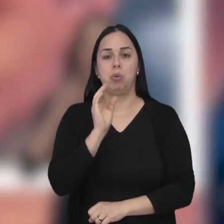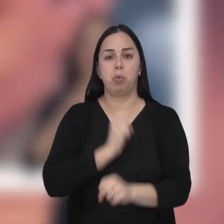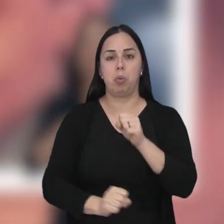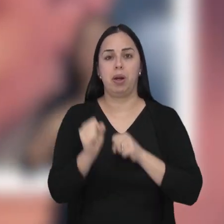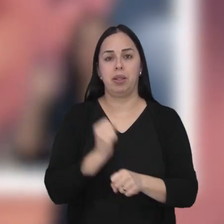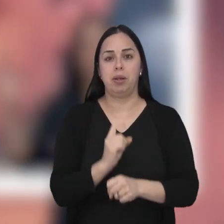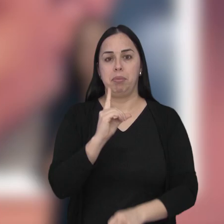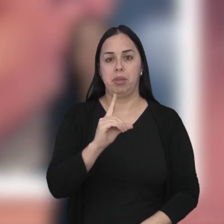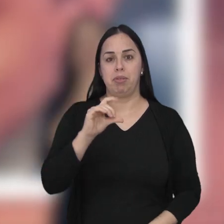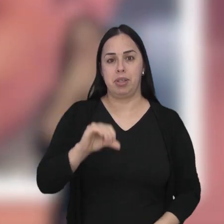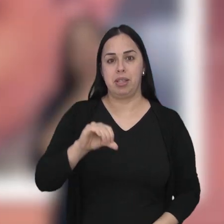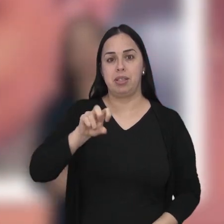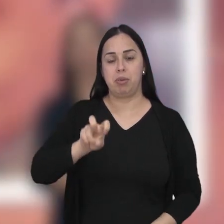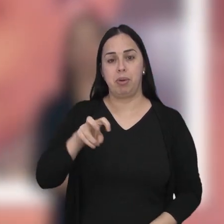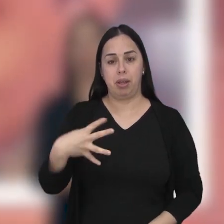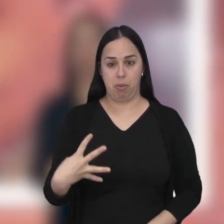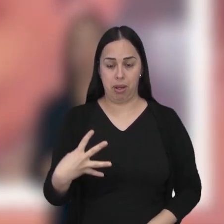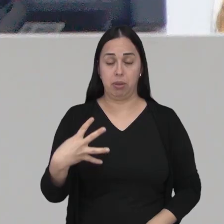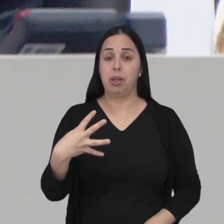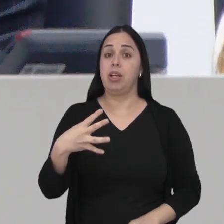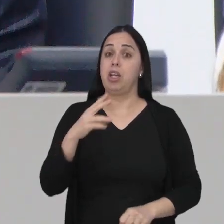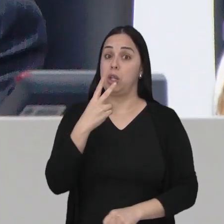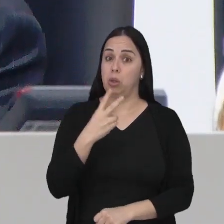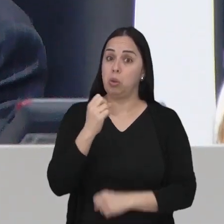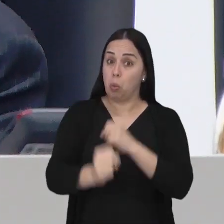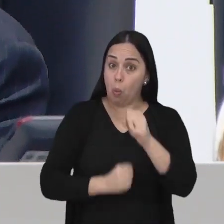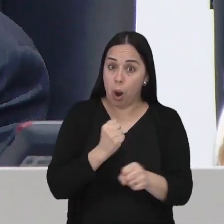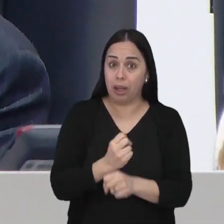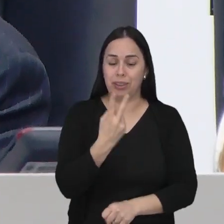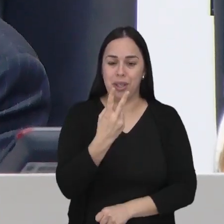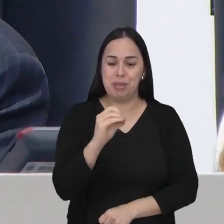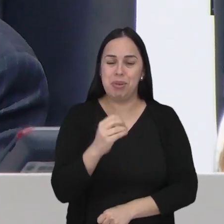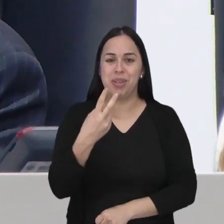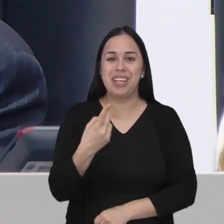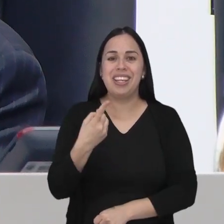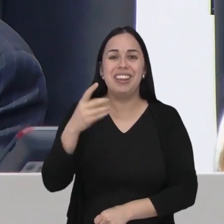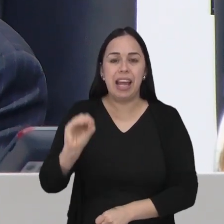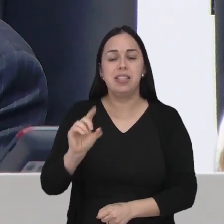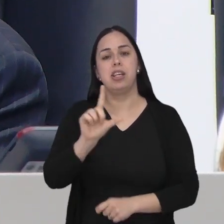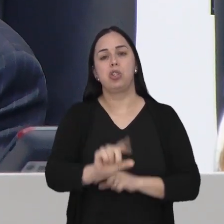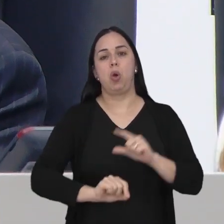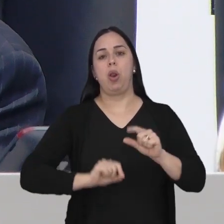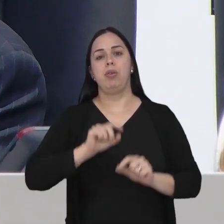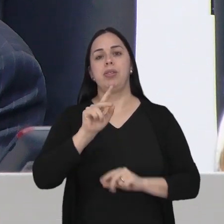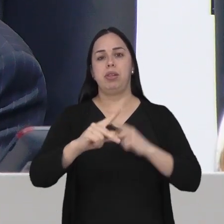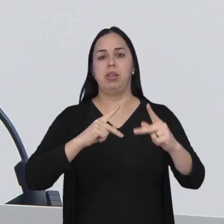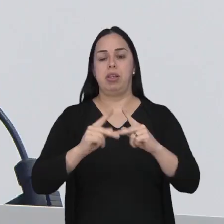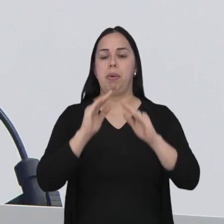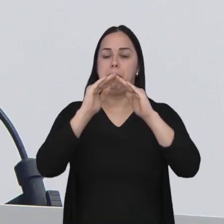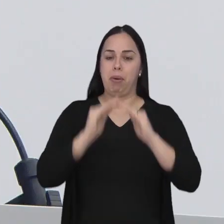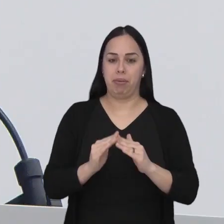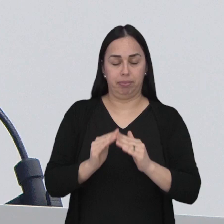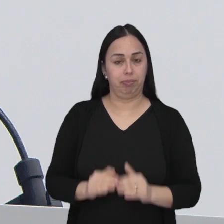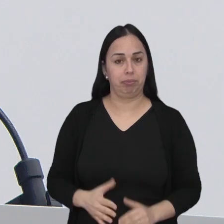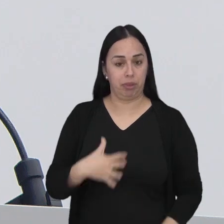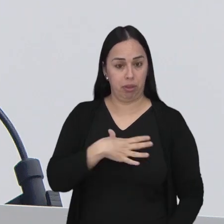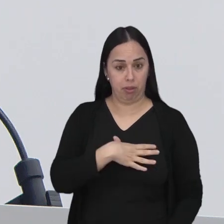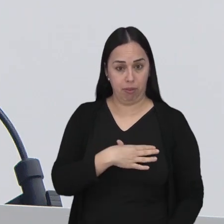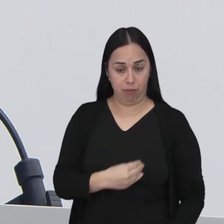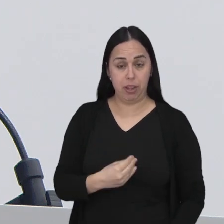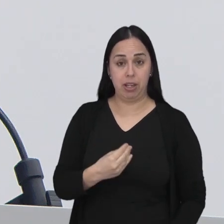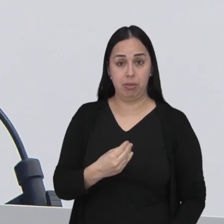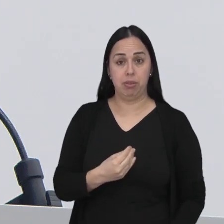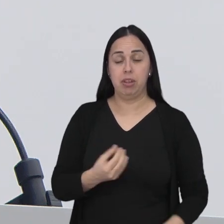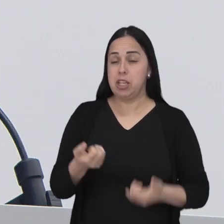em 1954 e, em 2010, escolheu São José dos Campos para viver. O filho do